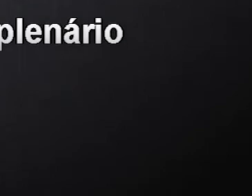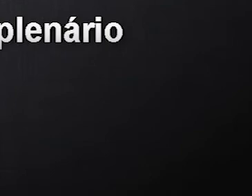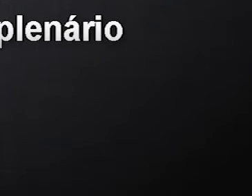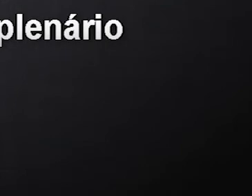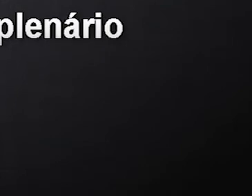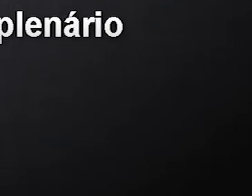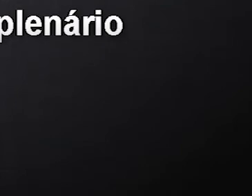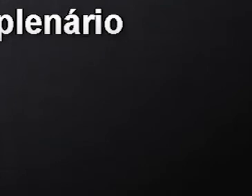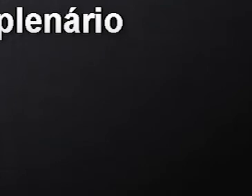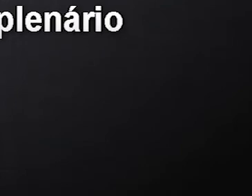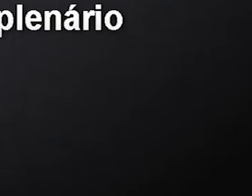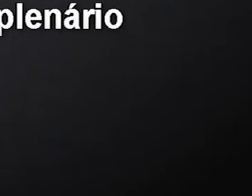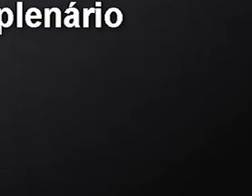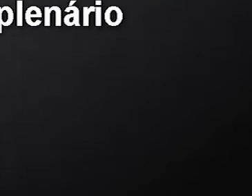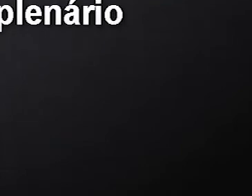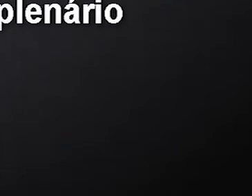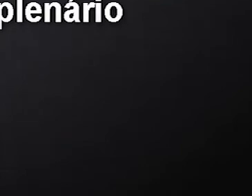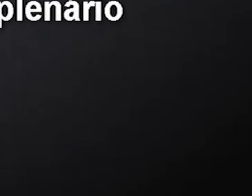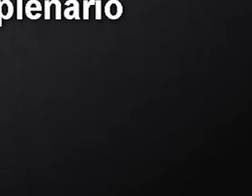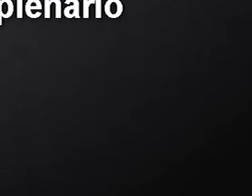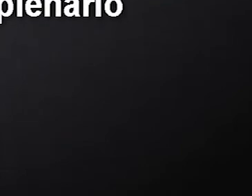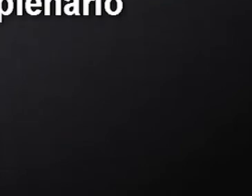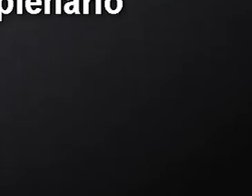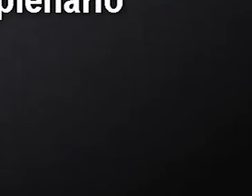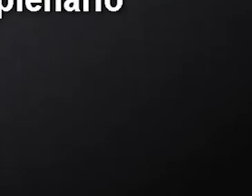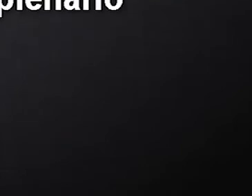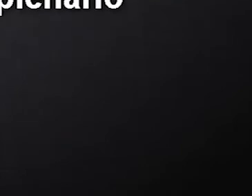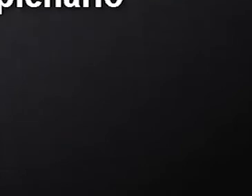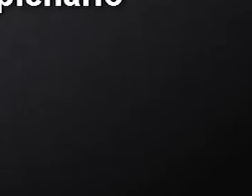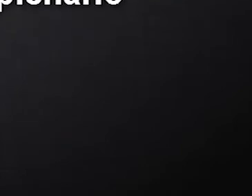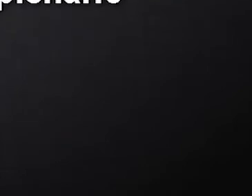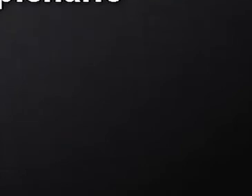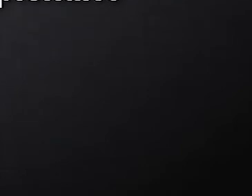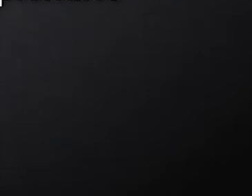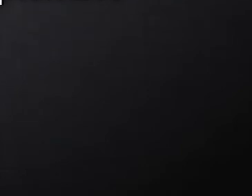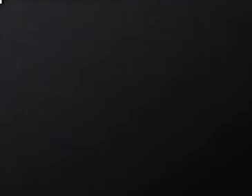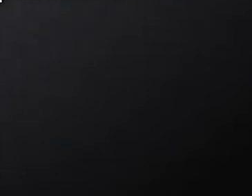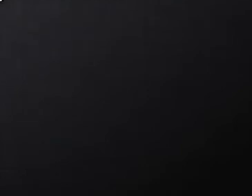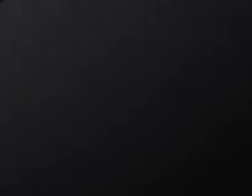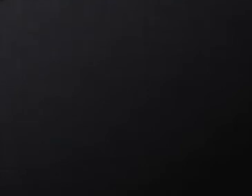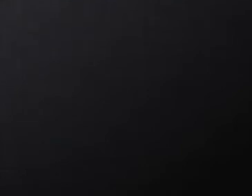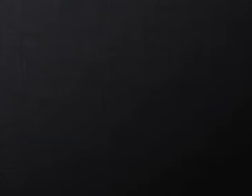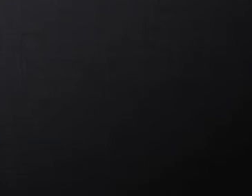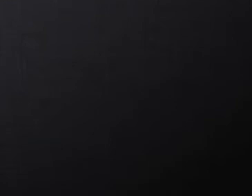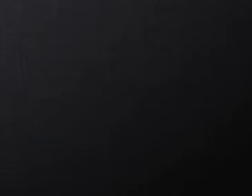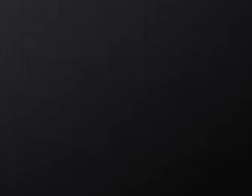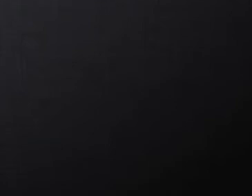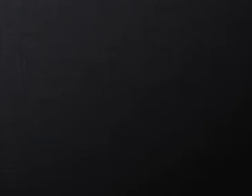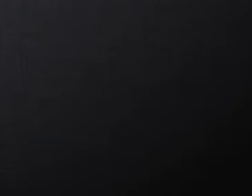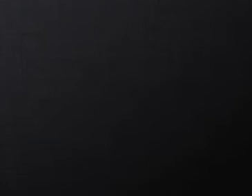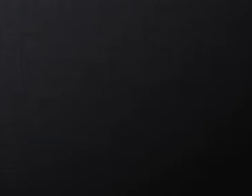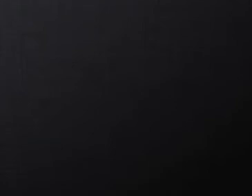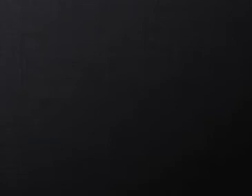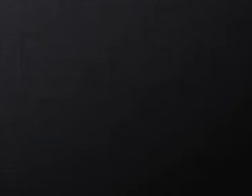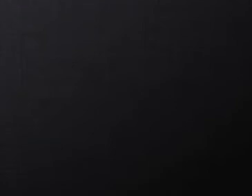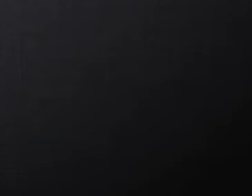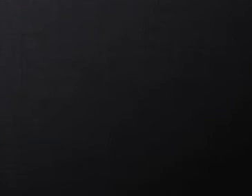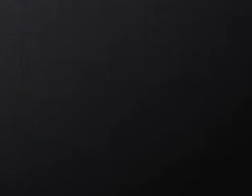contrários. Pedidos de providências do 222 ao 234, lidos em